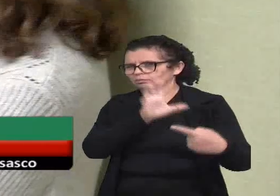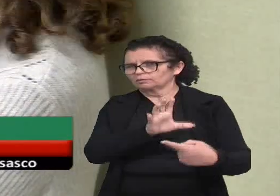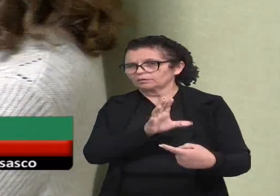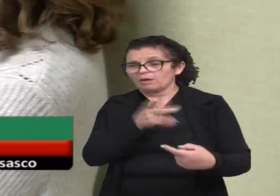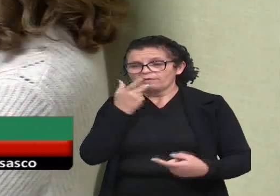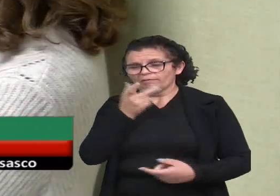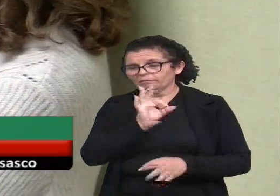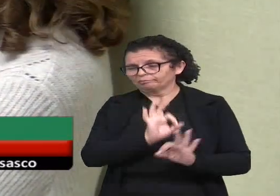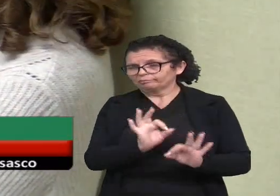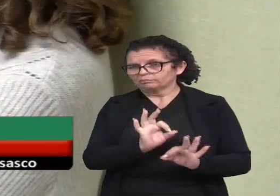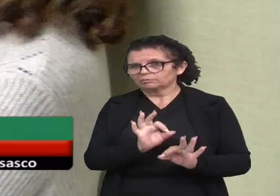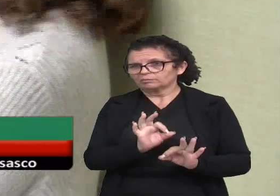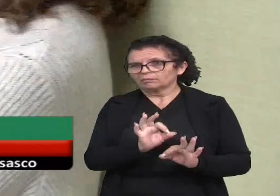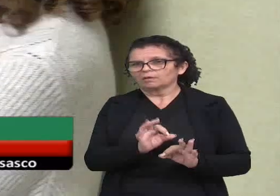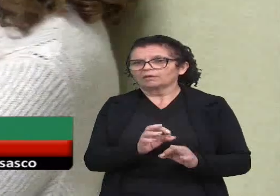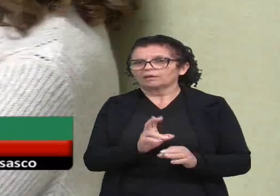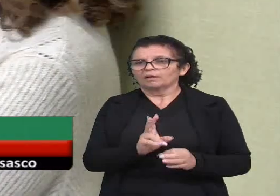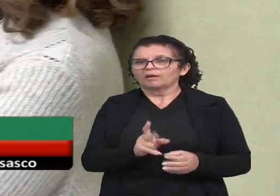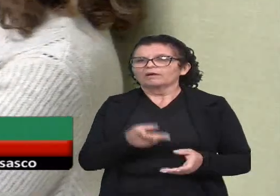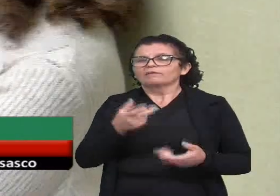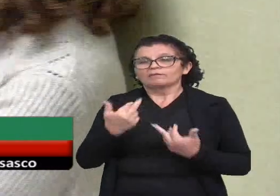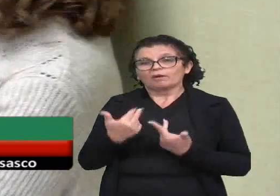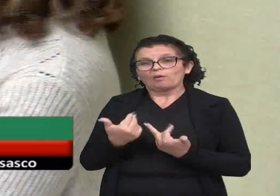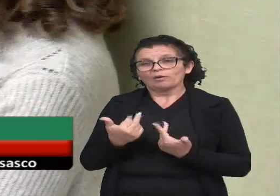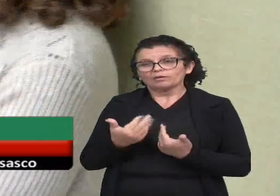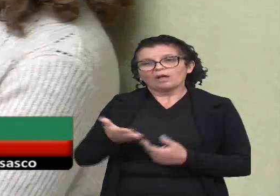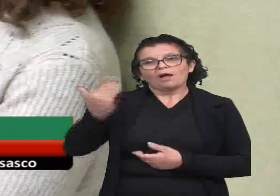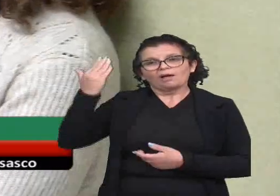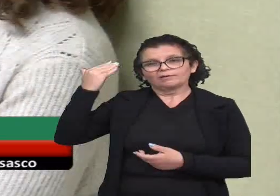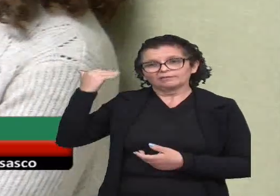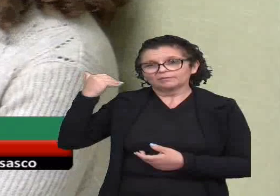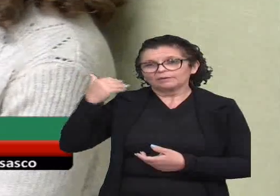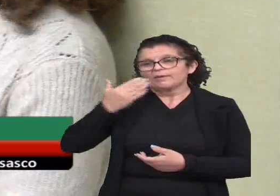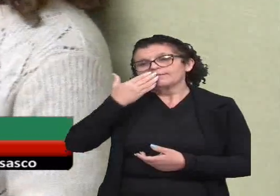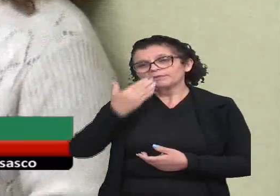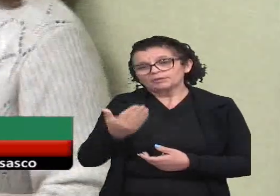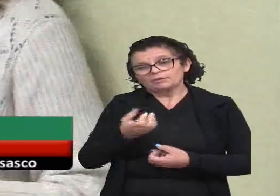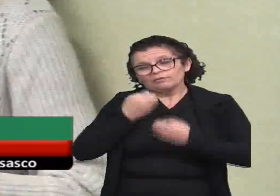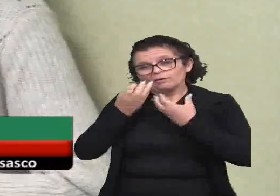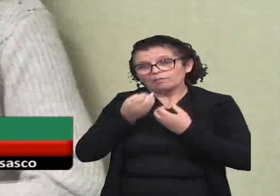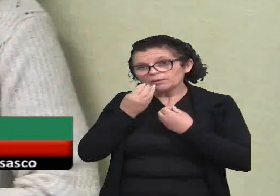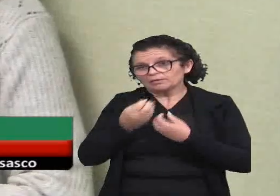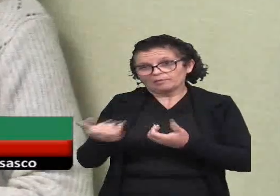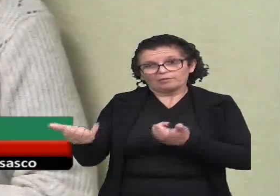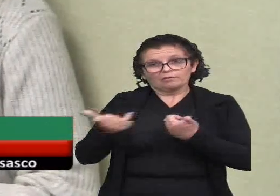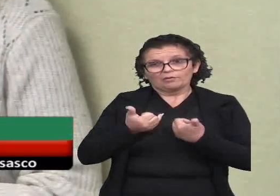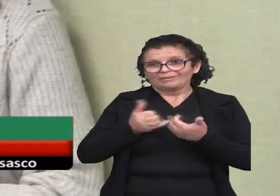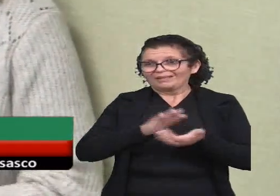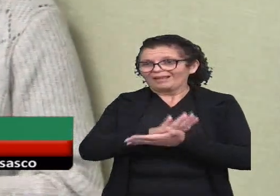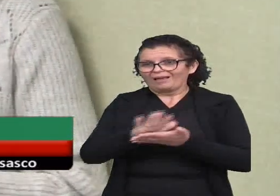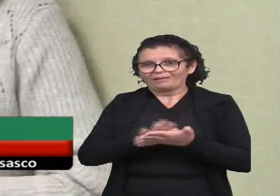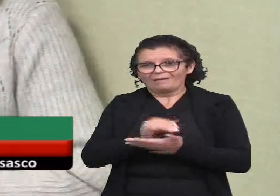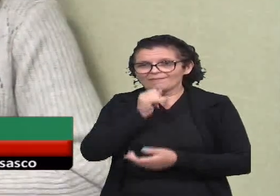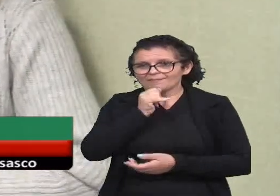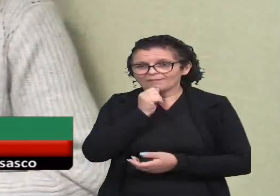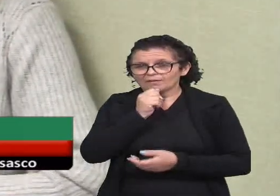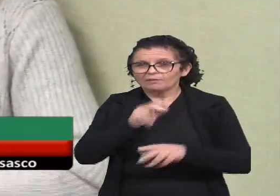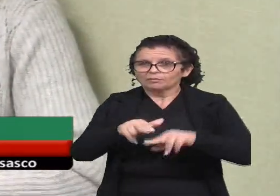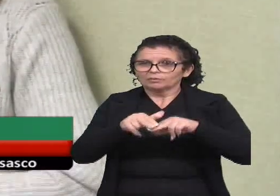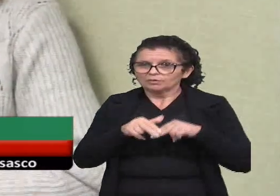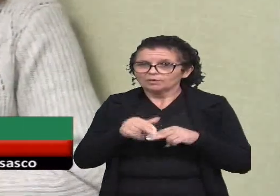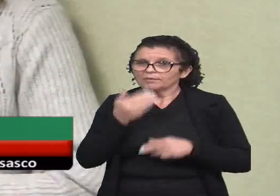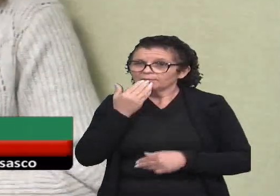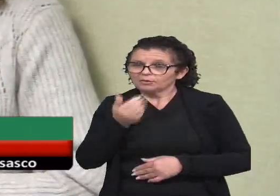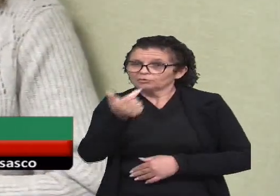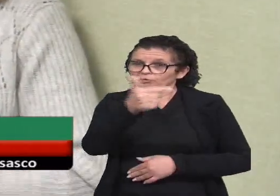dito por você aqui. É que você disse a mesma coisa que eu já ouvi e já pedi informações que ainda não me foram passadas. Por esse motivo, eu